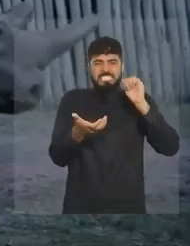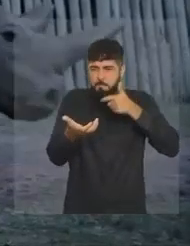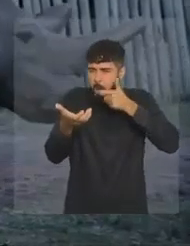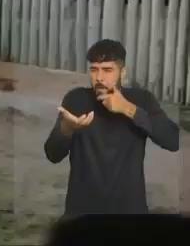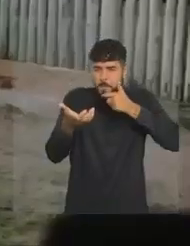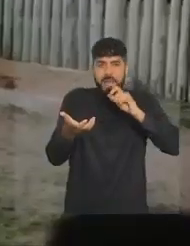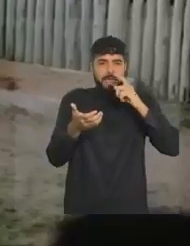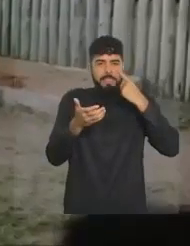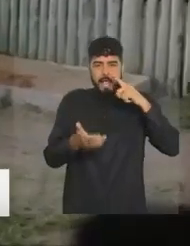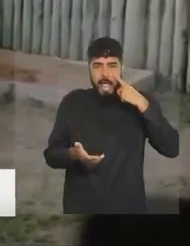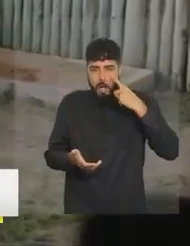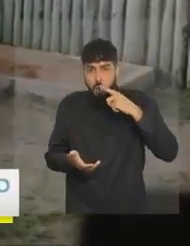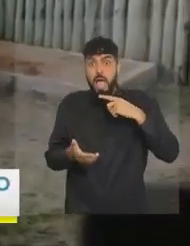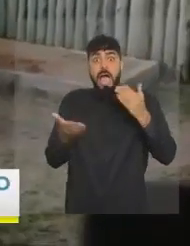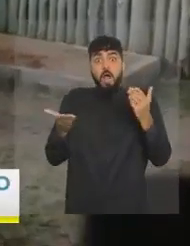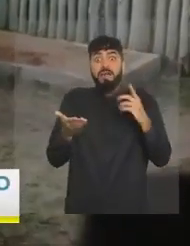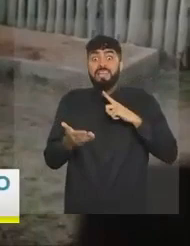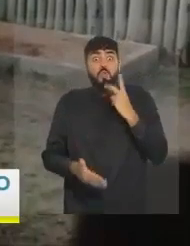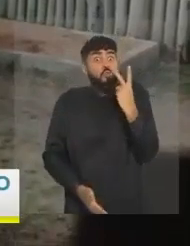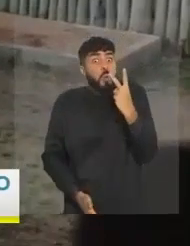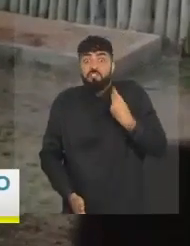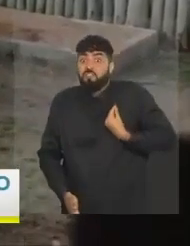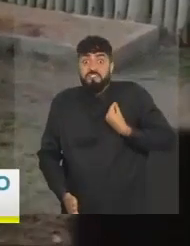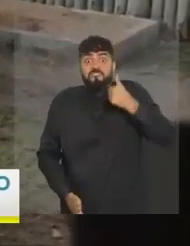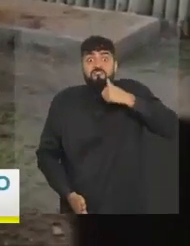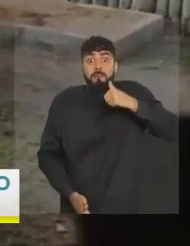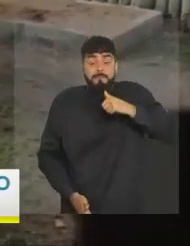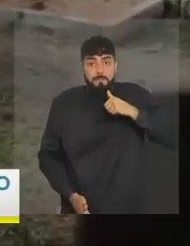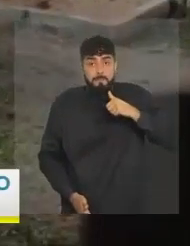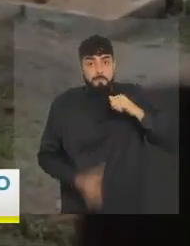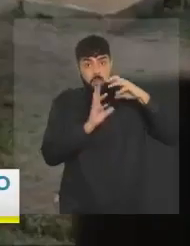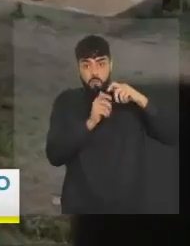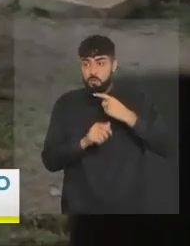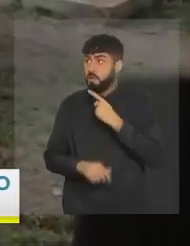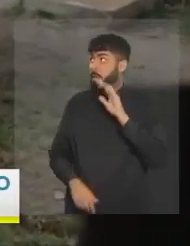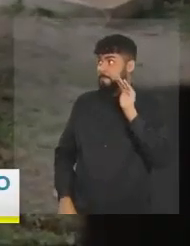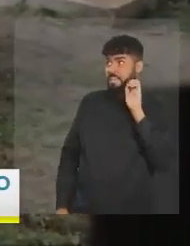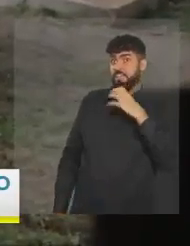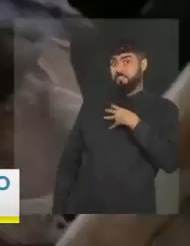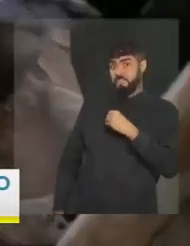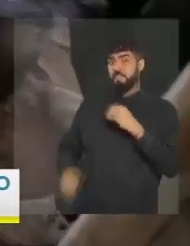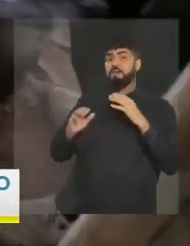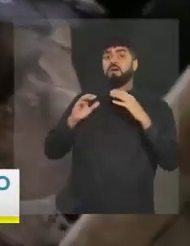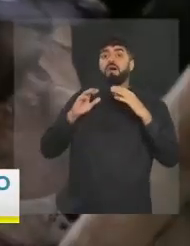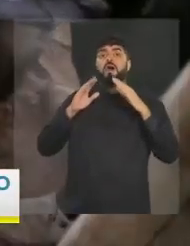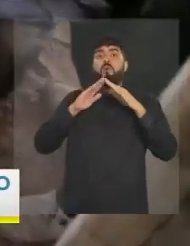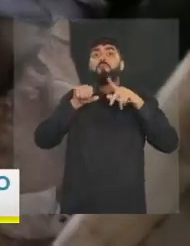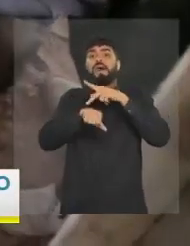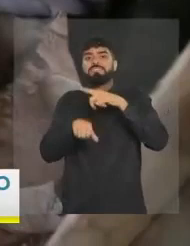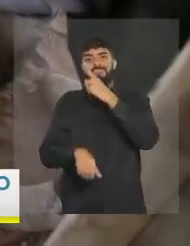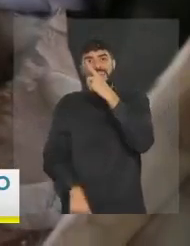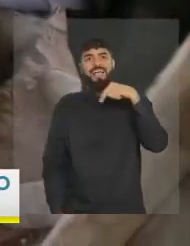de rinoceronte-branco-do-norte em todo mundo são mãe e filha na Jim e fato que vive no Quênia as